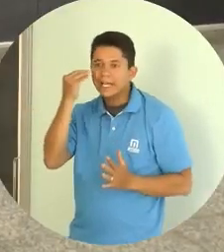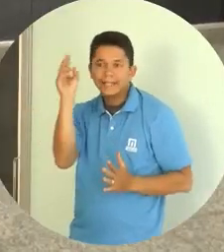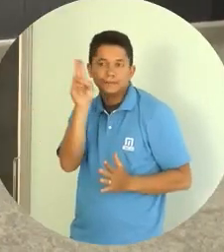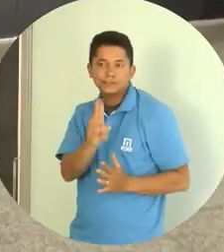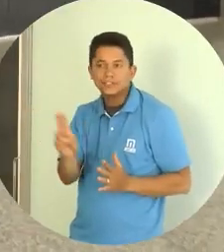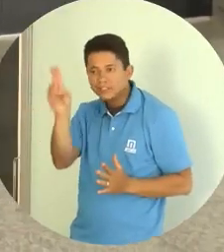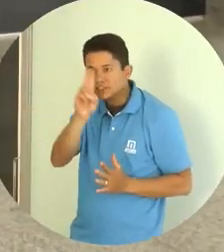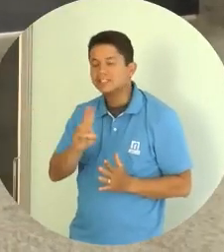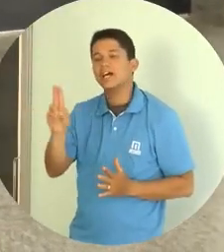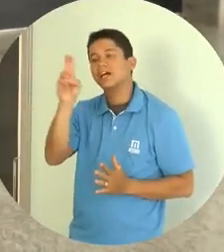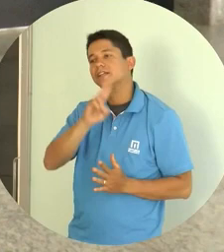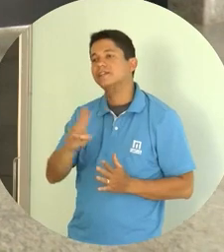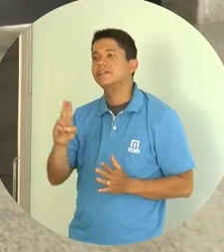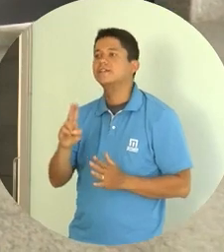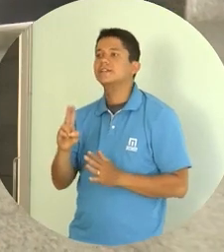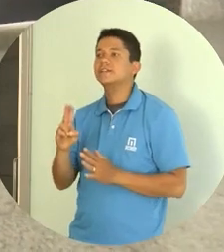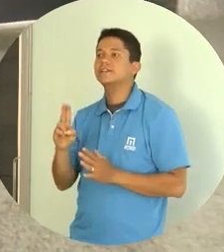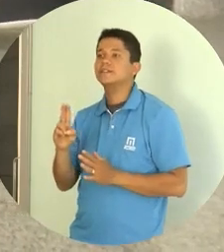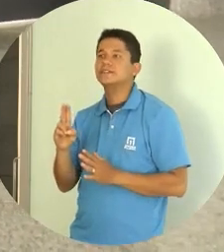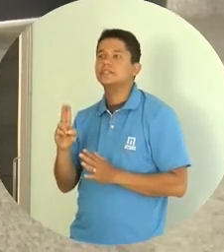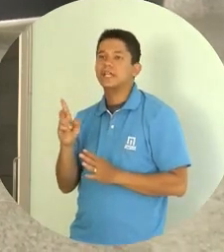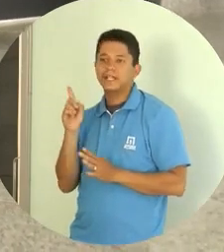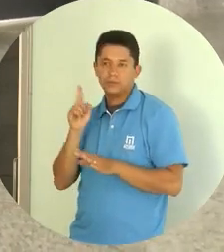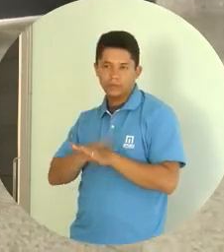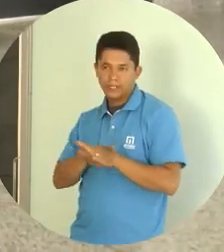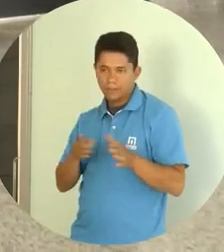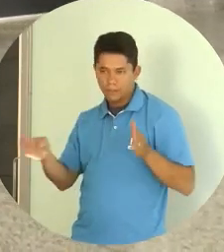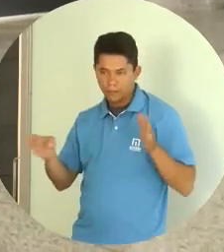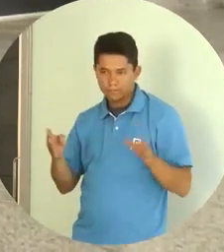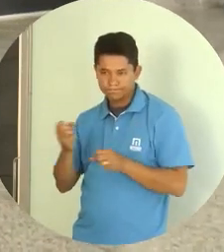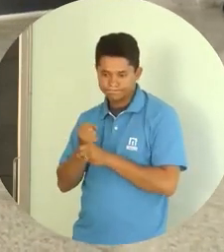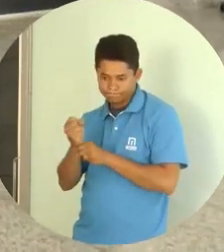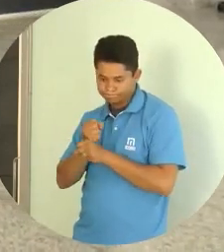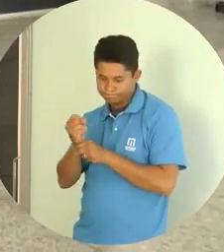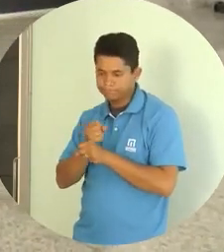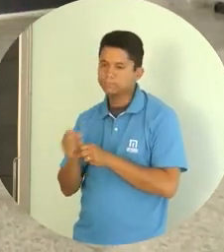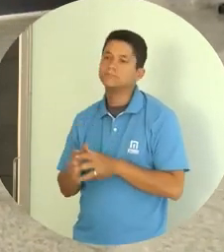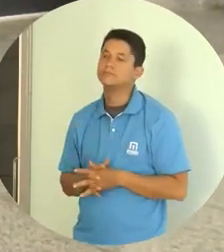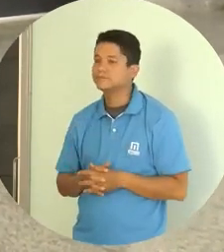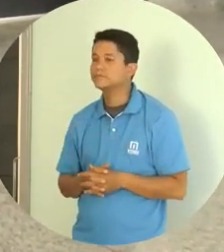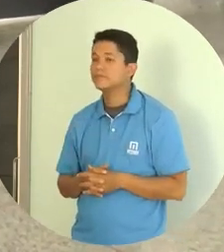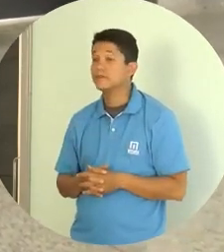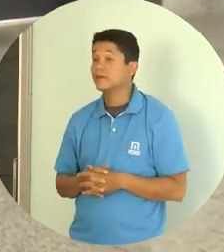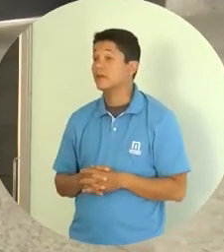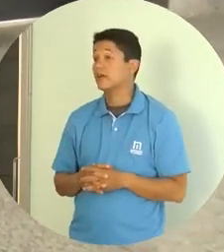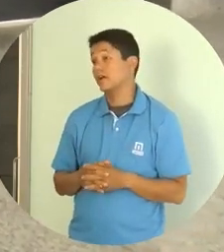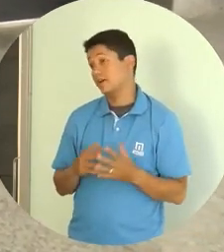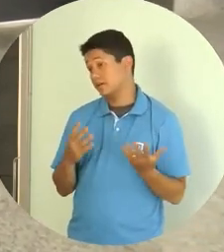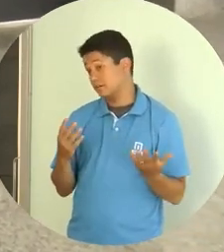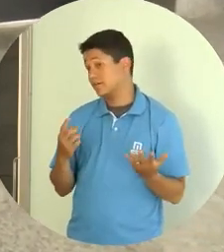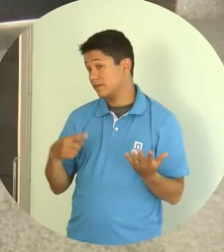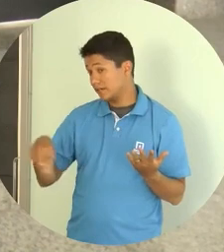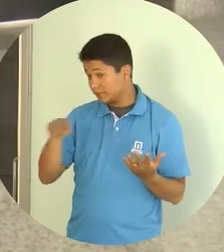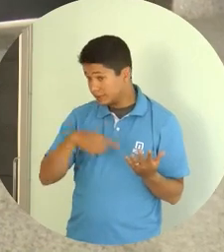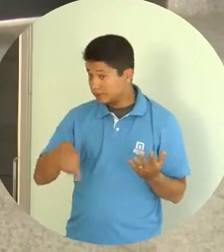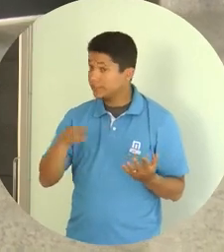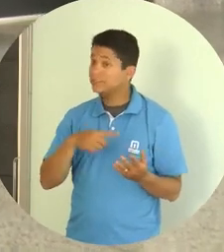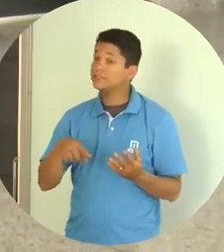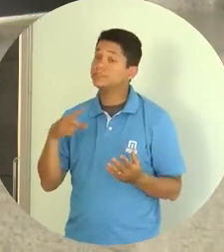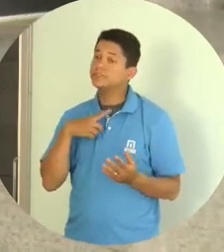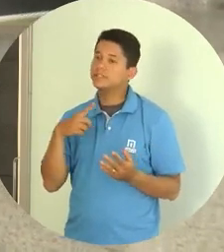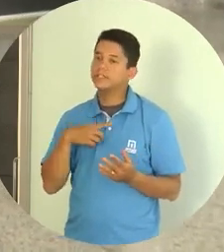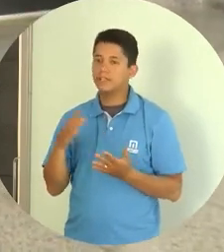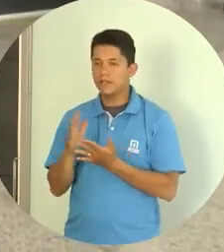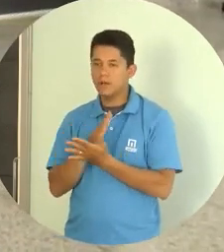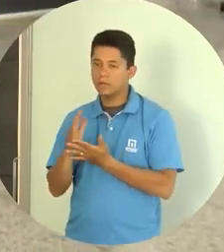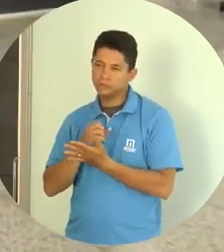utilizada, né, durante todo esse tempo. Né, a gente, bom, tem alguns números